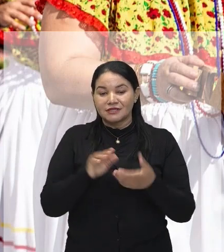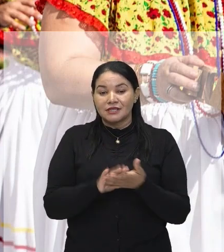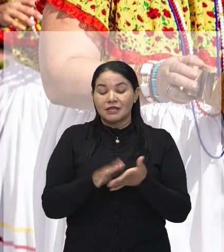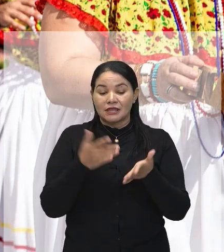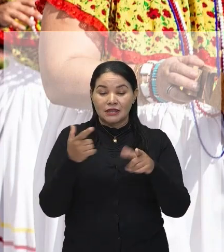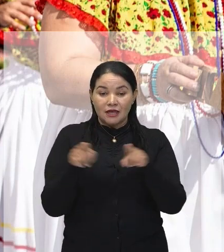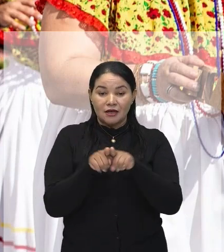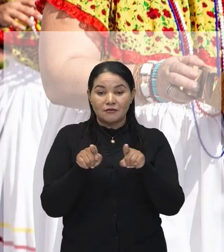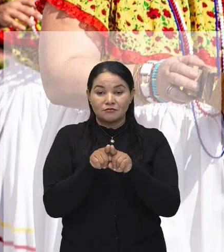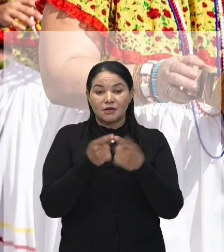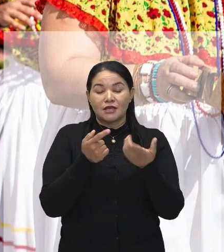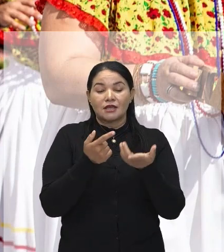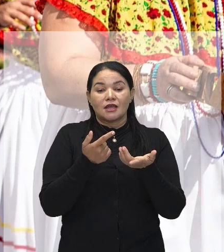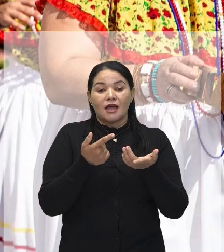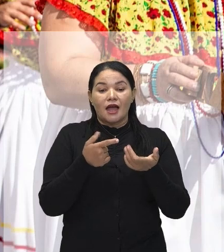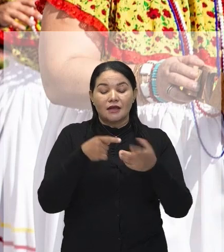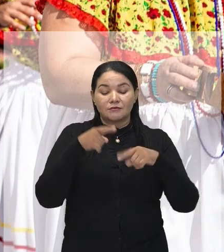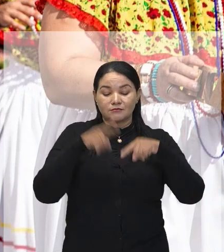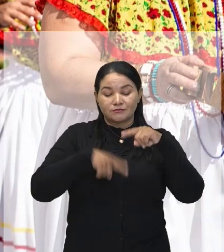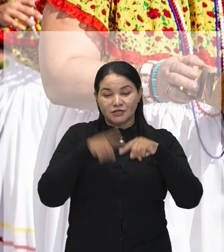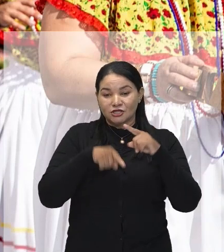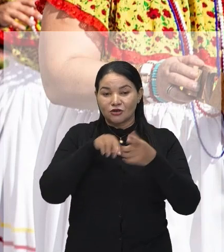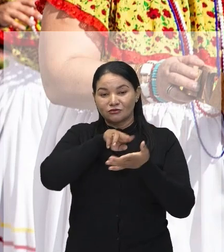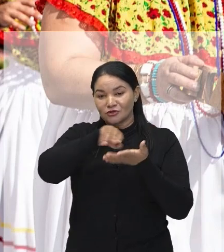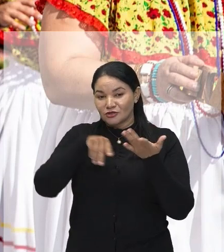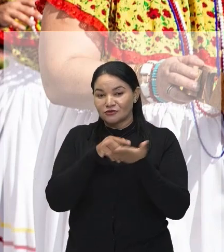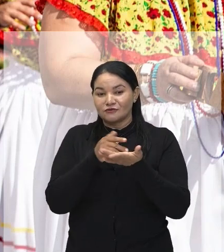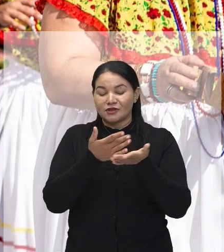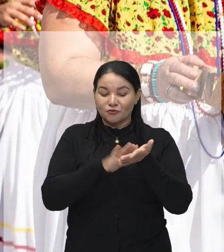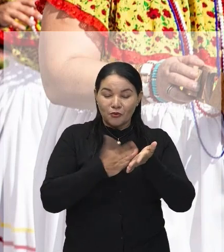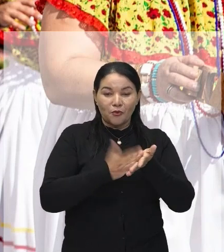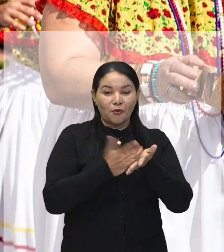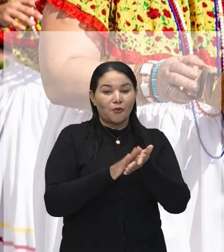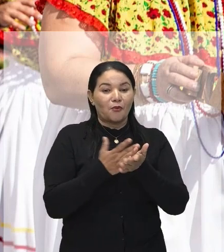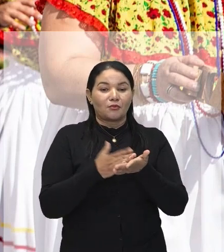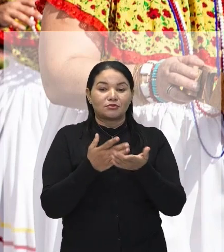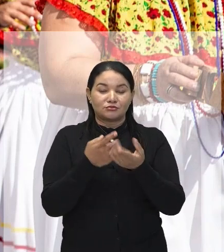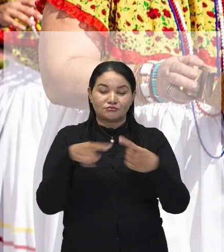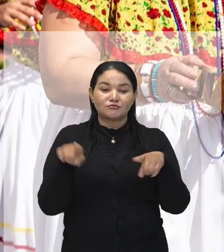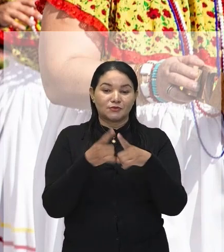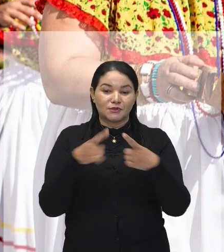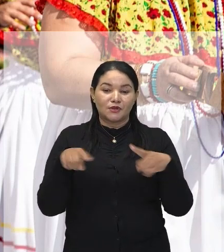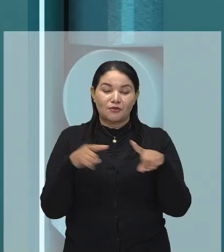instrumentos prato, faca, pandeiro, ganzá, entre outros.